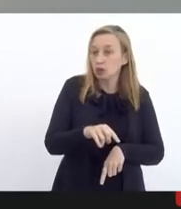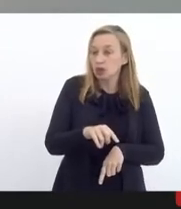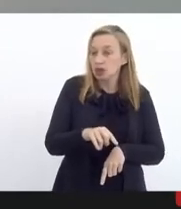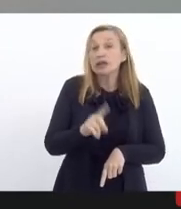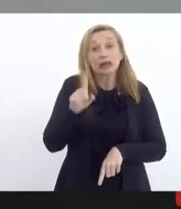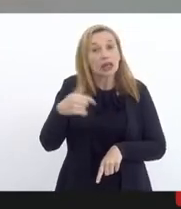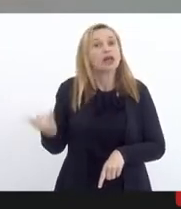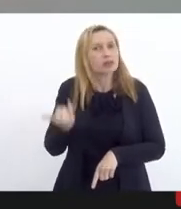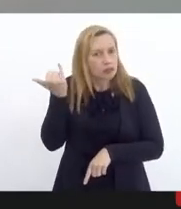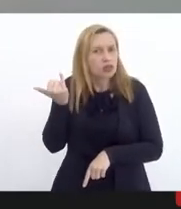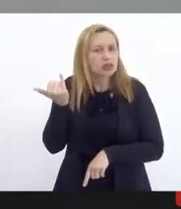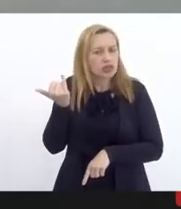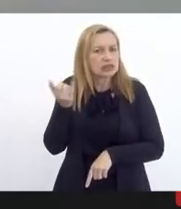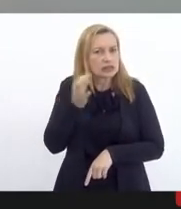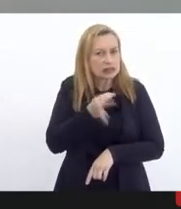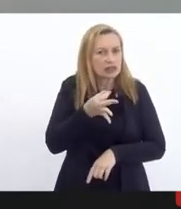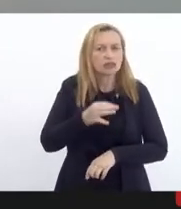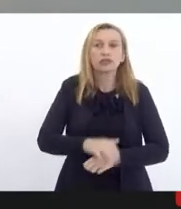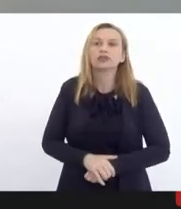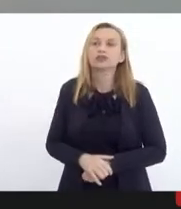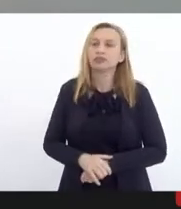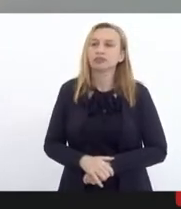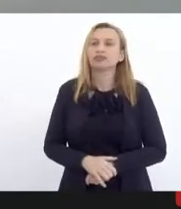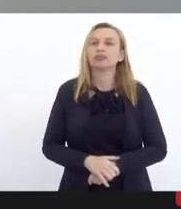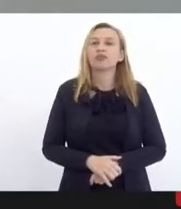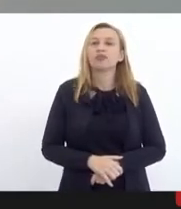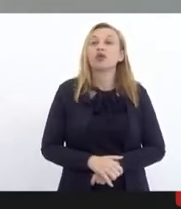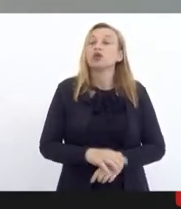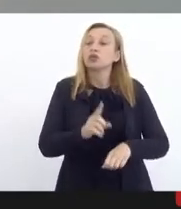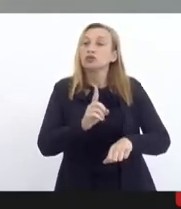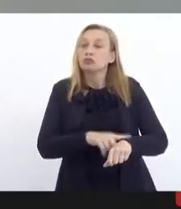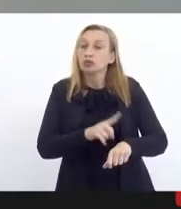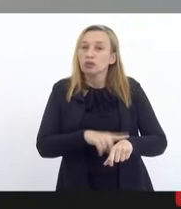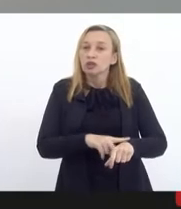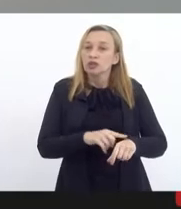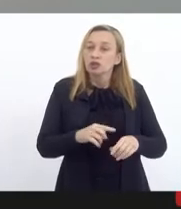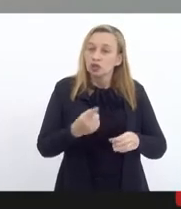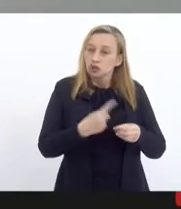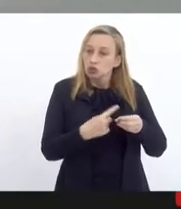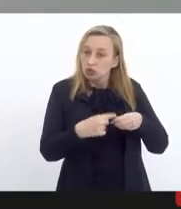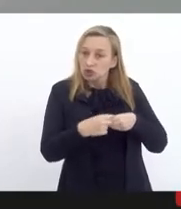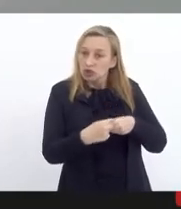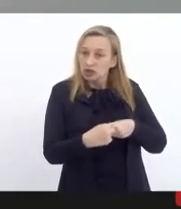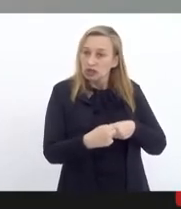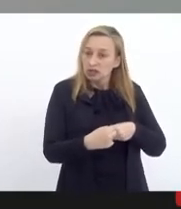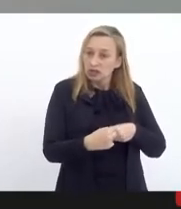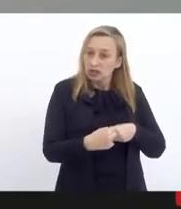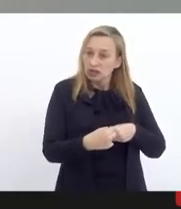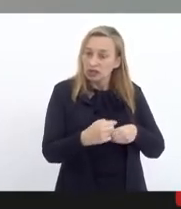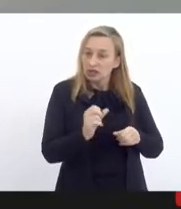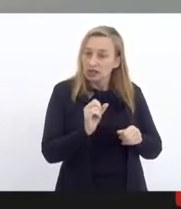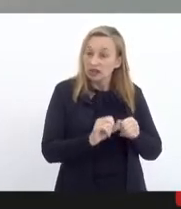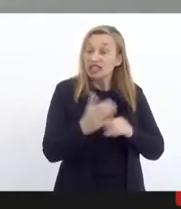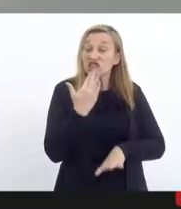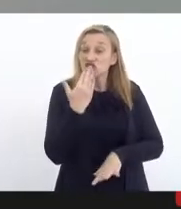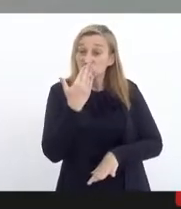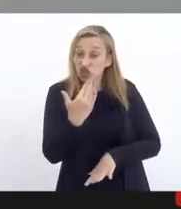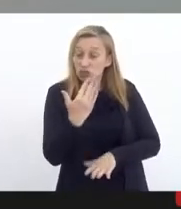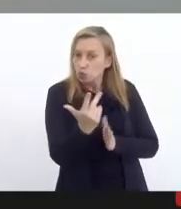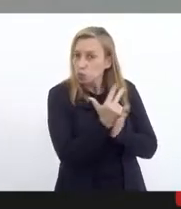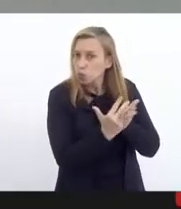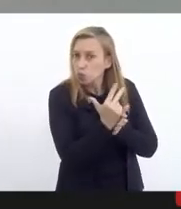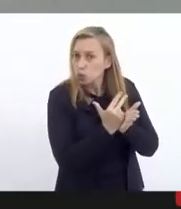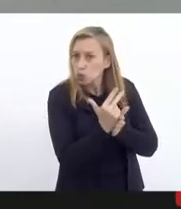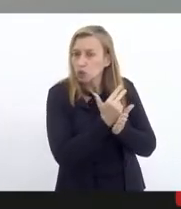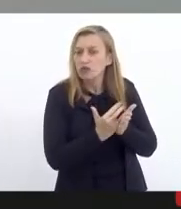são importantes localmente. Não é? Do momento que os municípios aprenderem a fazer esse tipo de desenho,